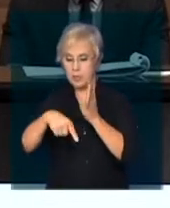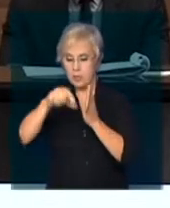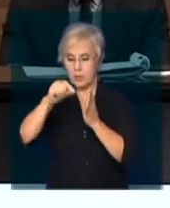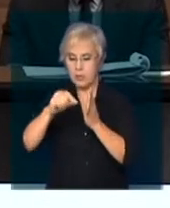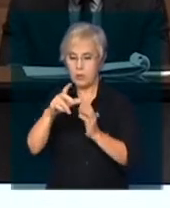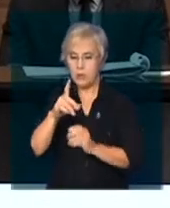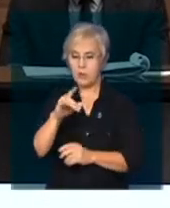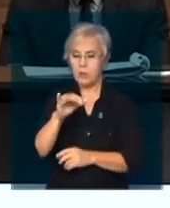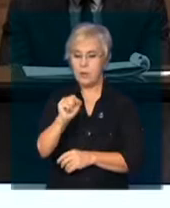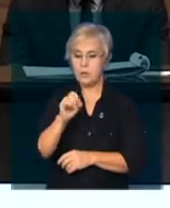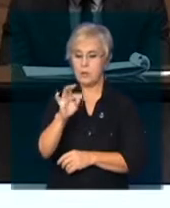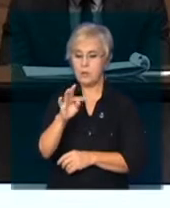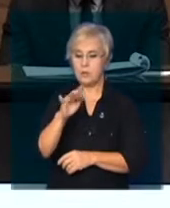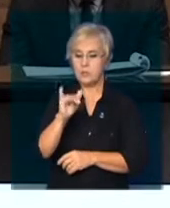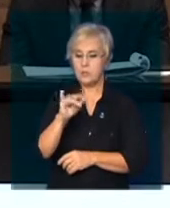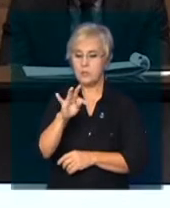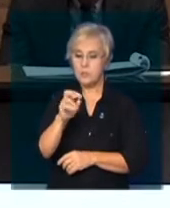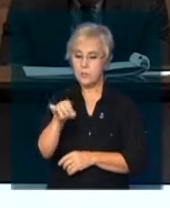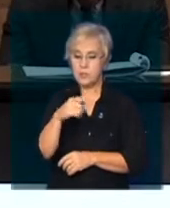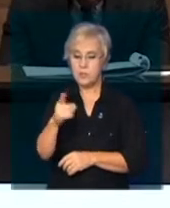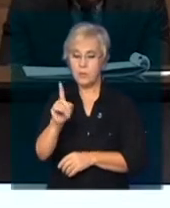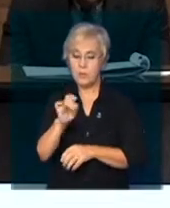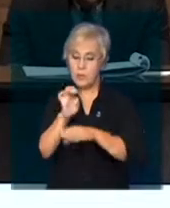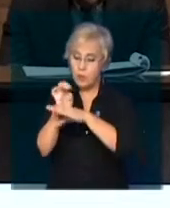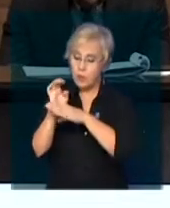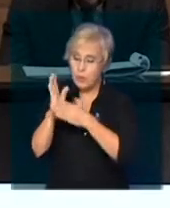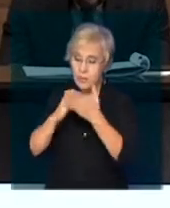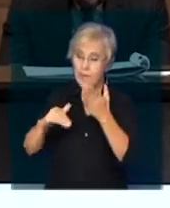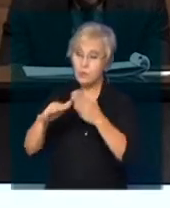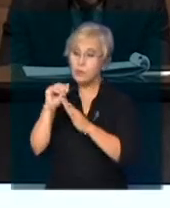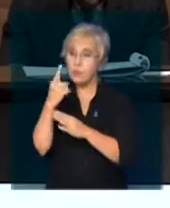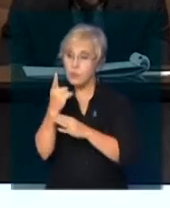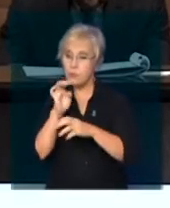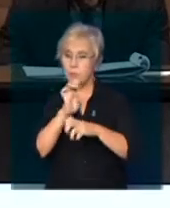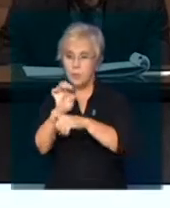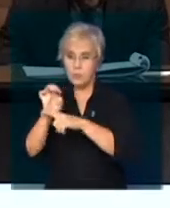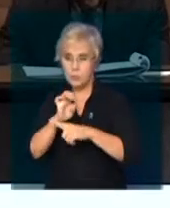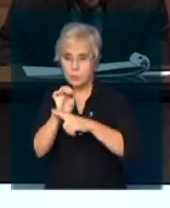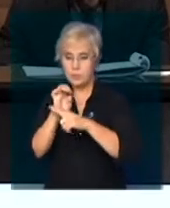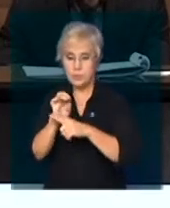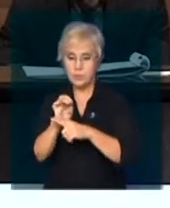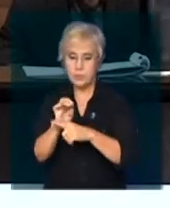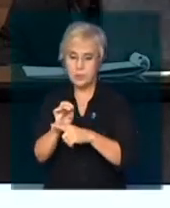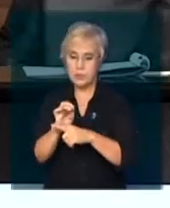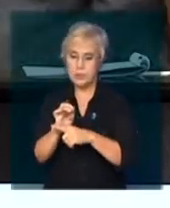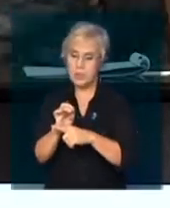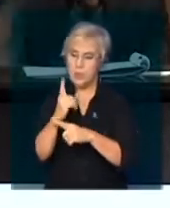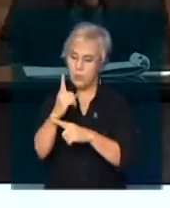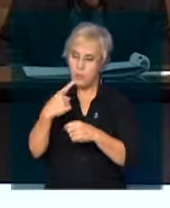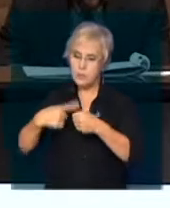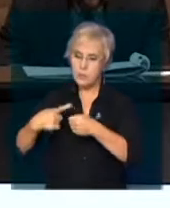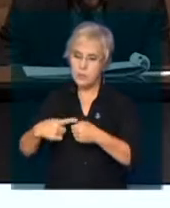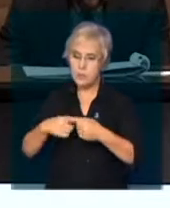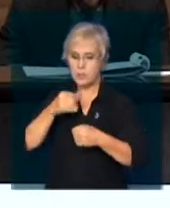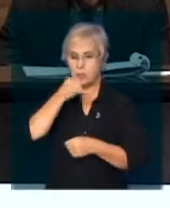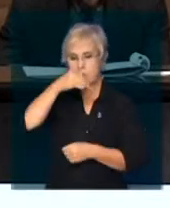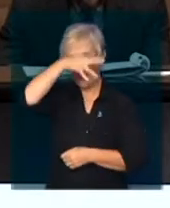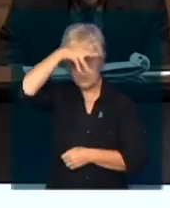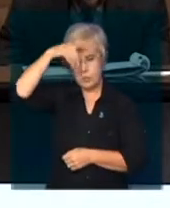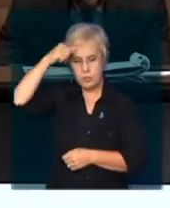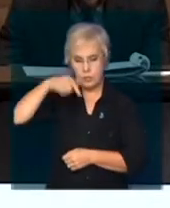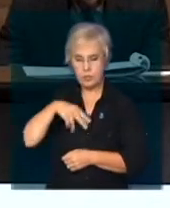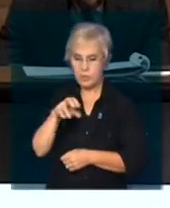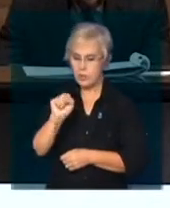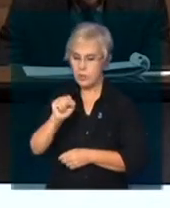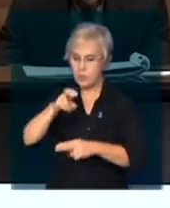distritão significa que o Estado inteiro é um distrito e são eleitos os mais votados. Mato Grosso tem 8